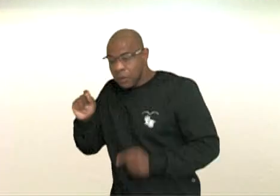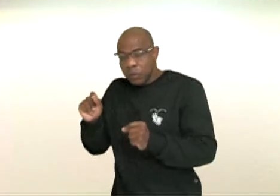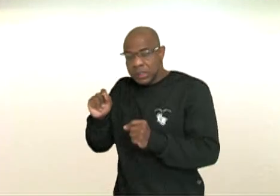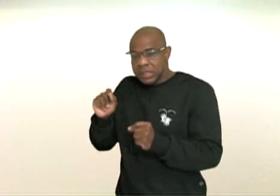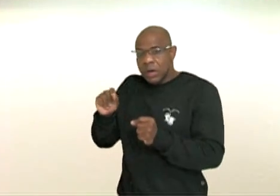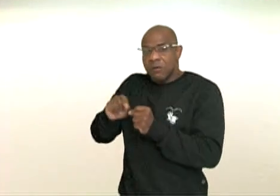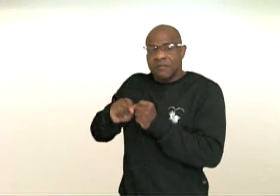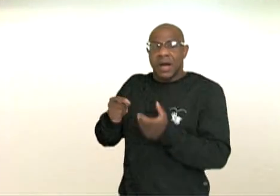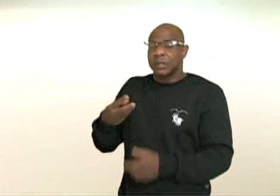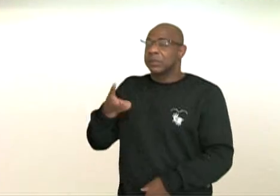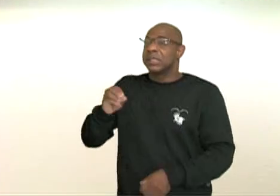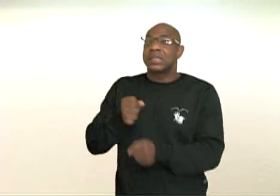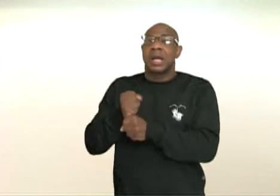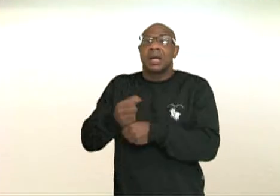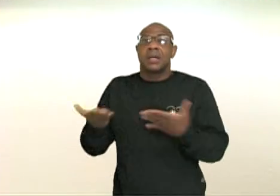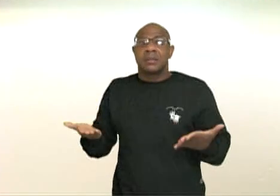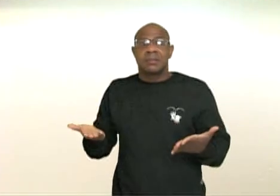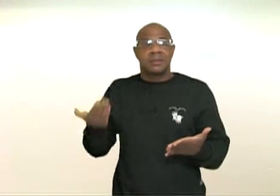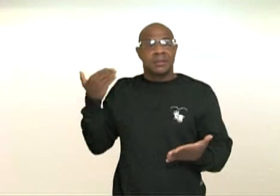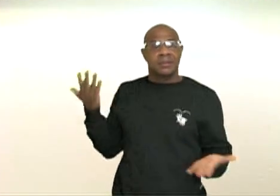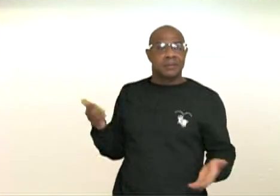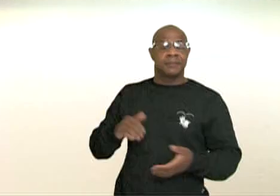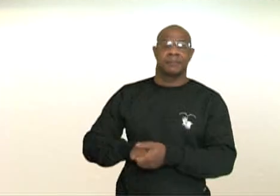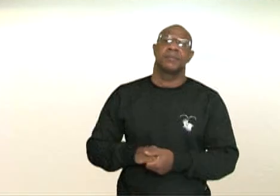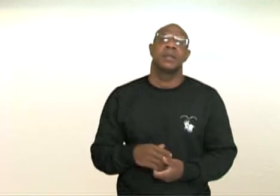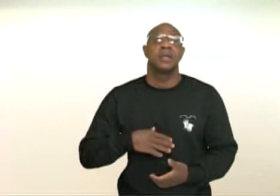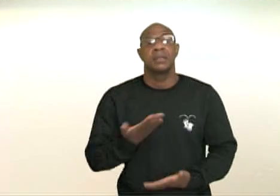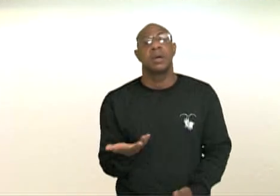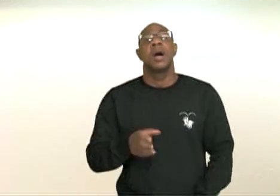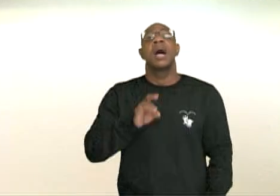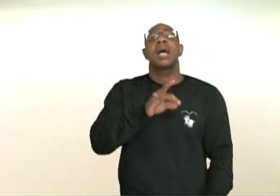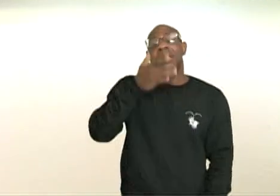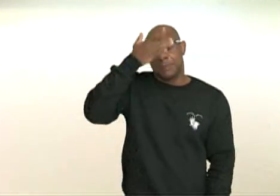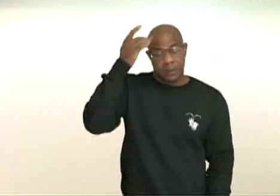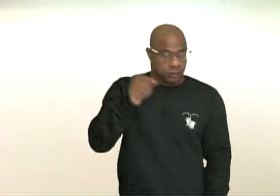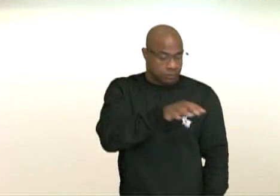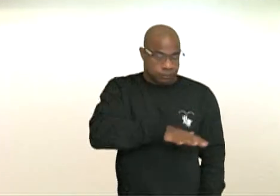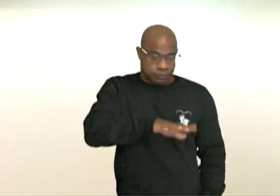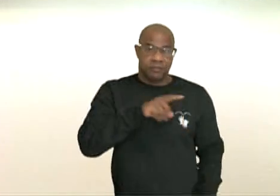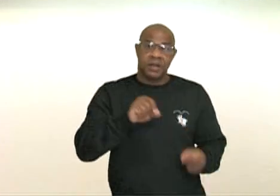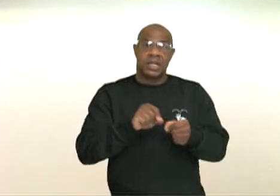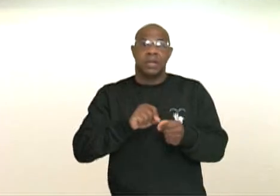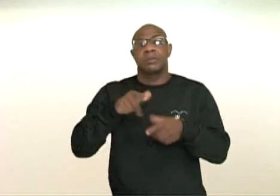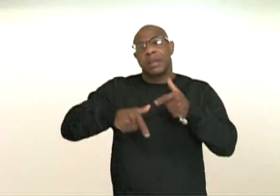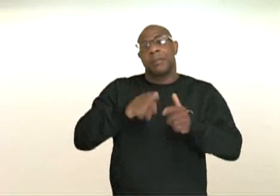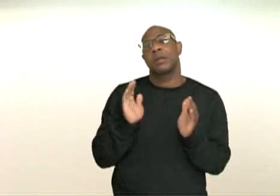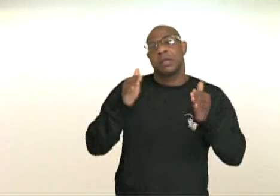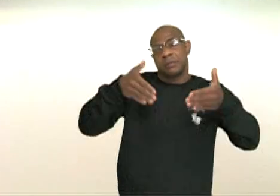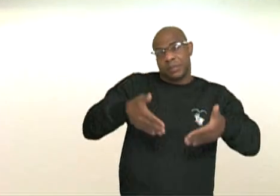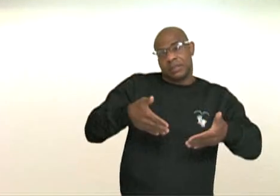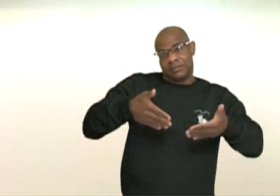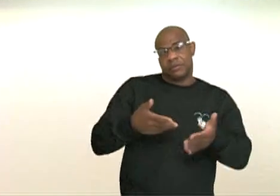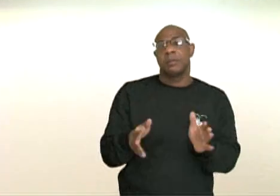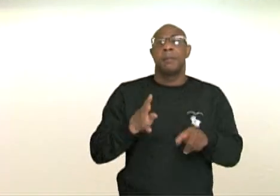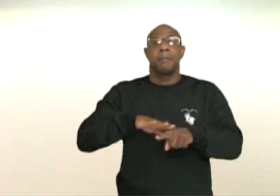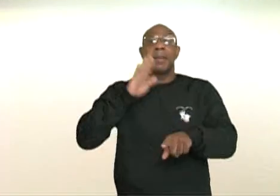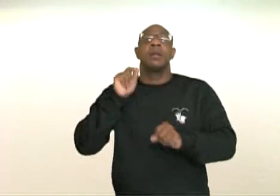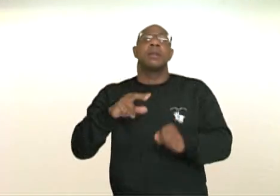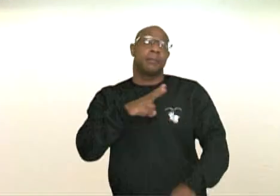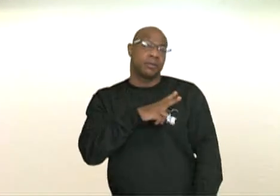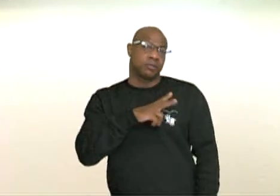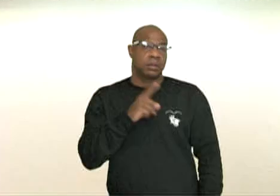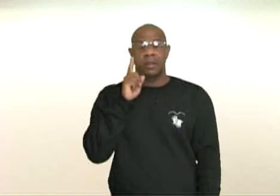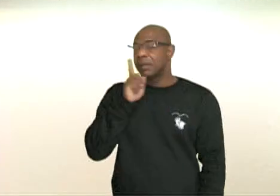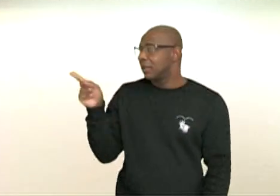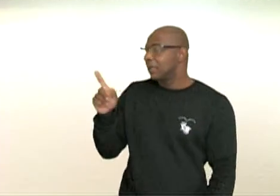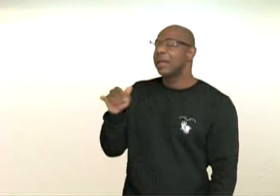ficando especializado, cada pessoa fazendo um trabalho cada vez mais específico, né? Mais particular. E esse aqui é um